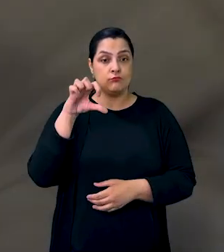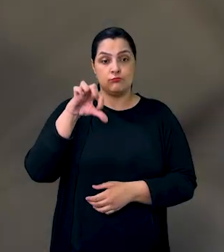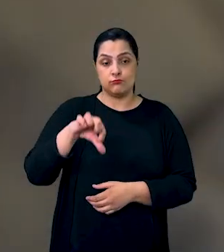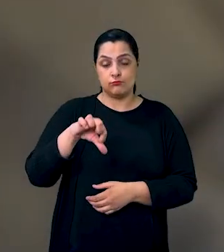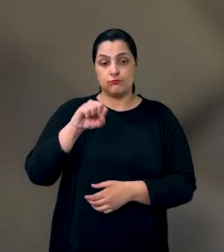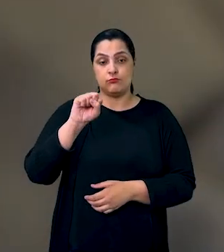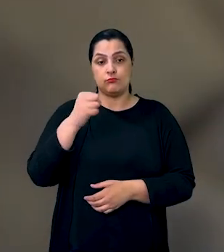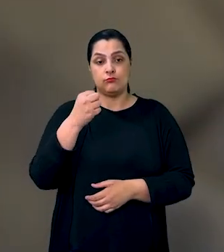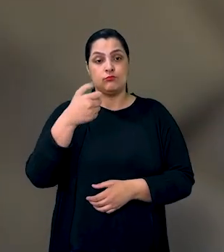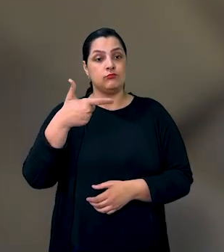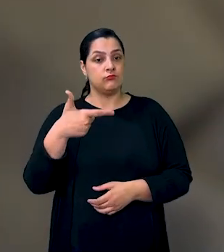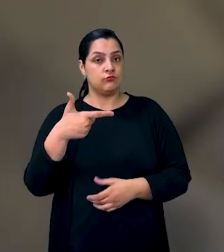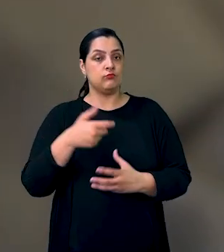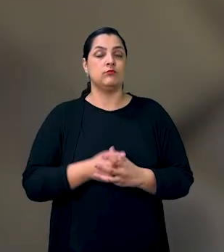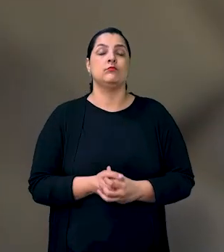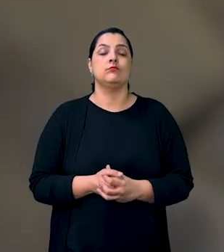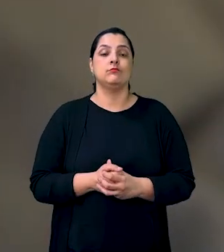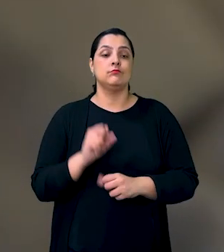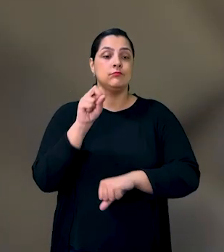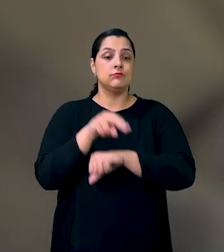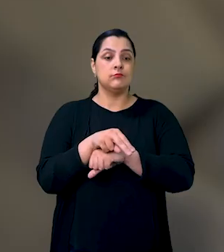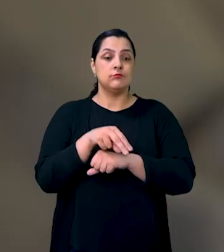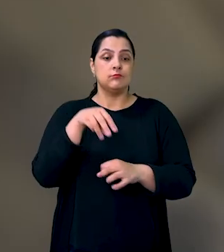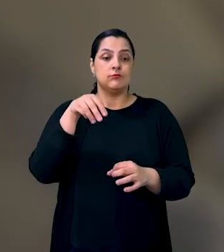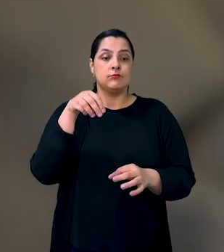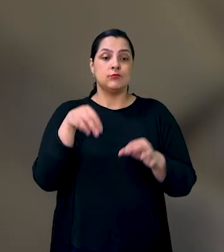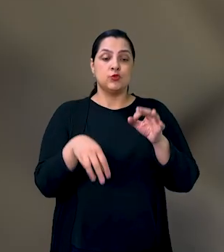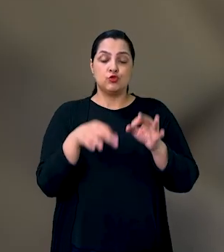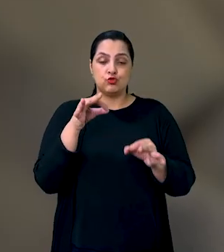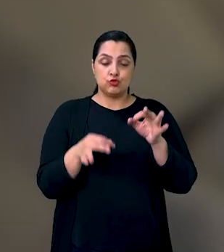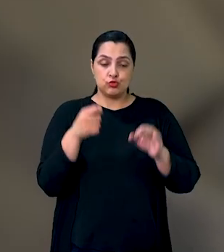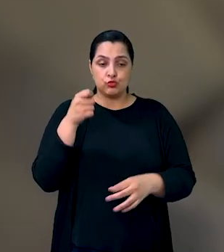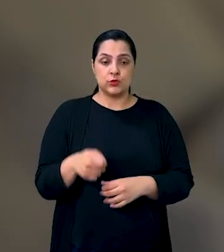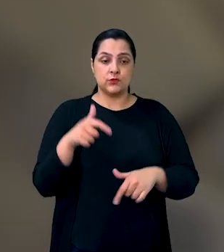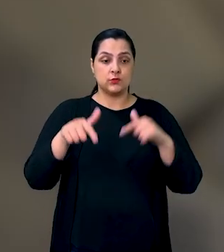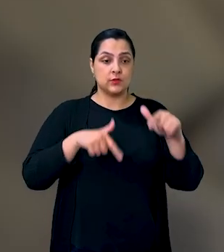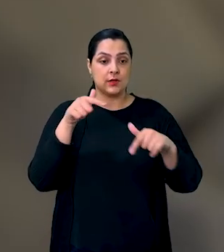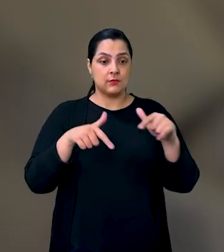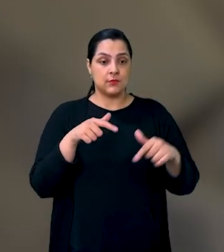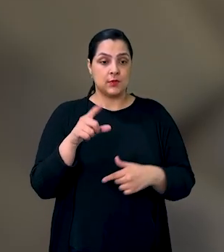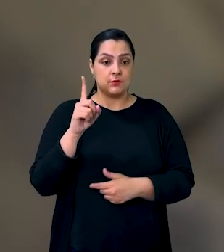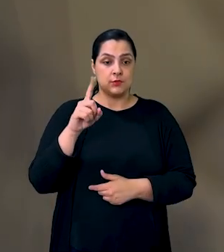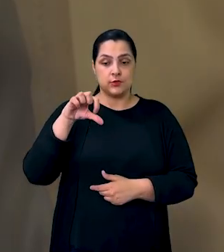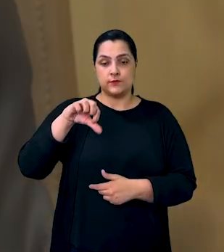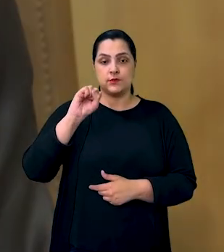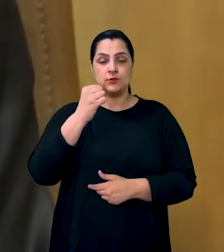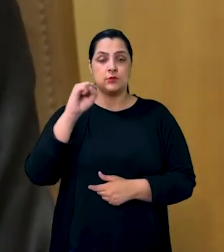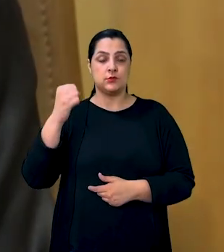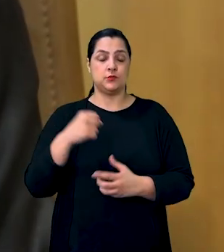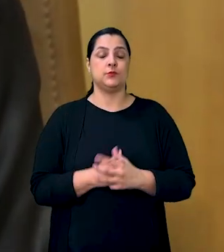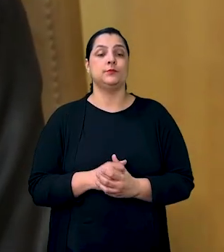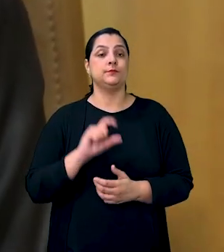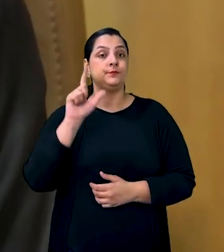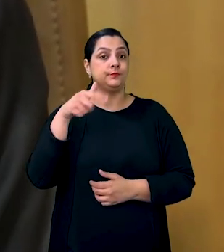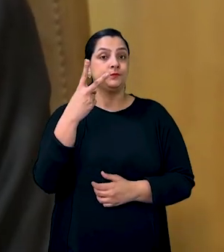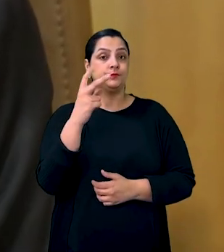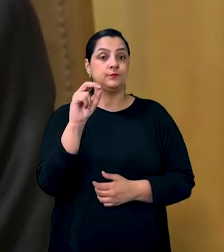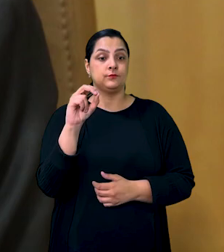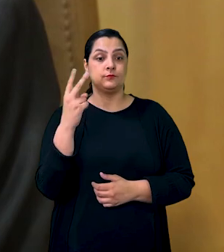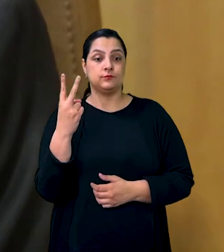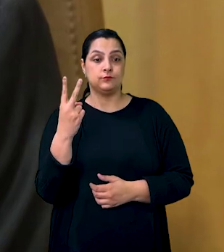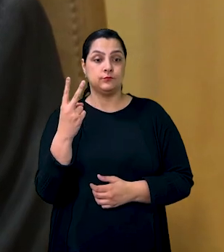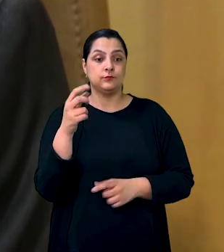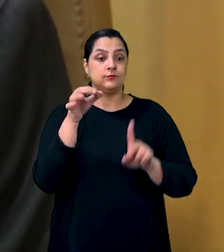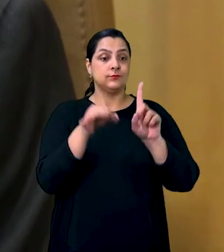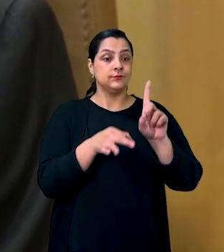em 1982. Ingressou na magistratura em 1988 como juiz do trabalho. Em 2002,